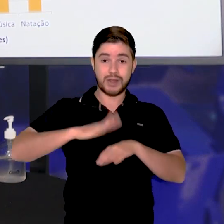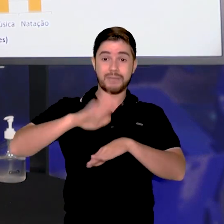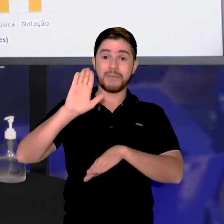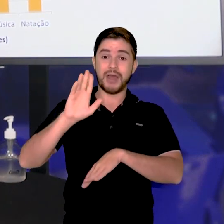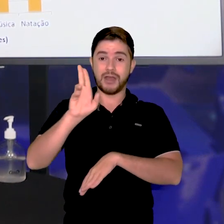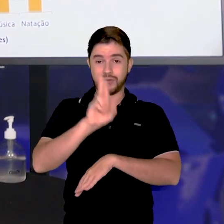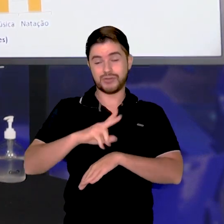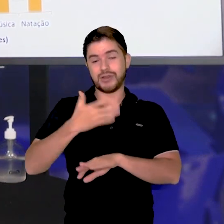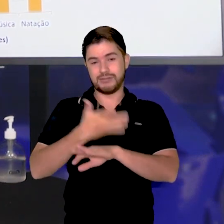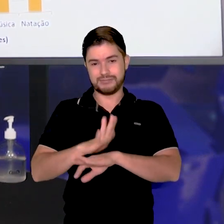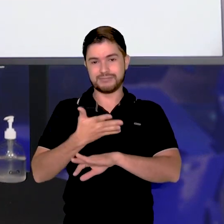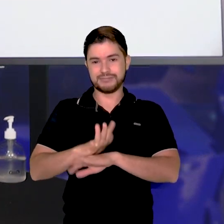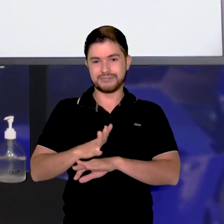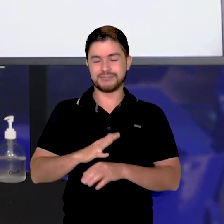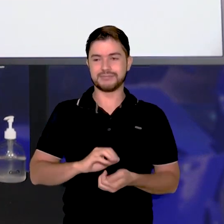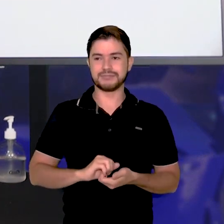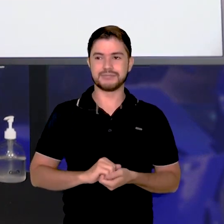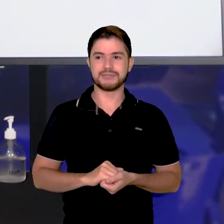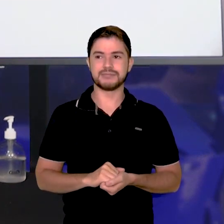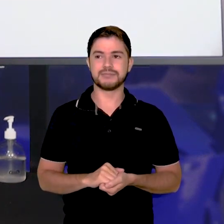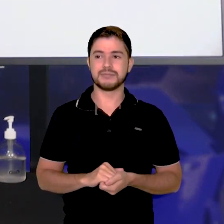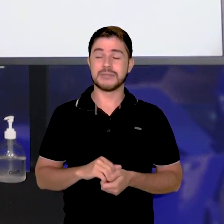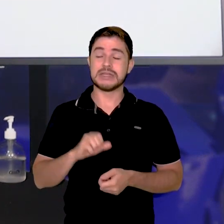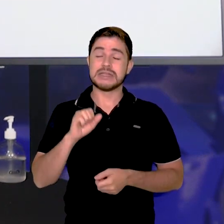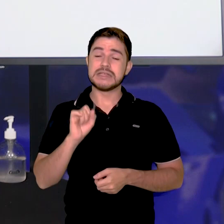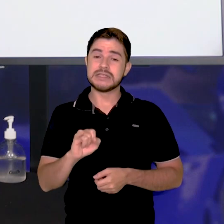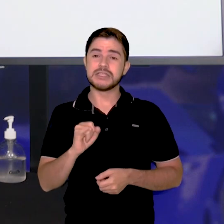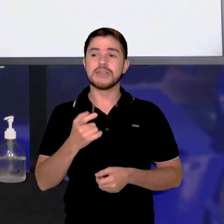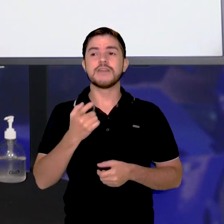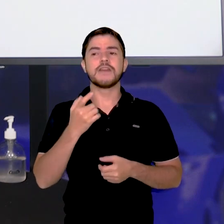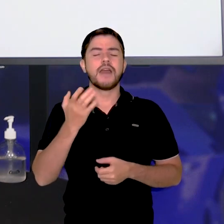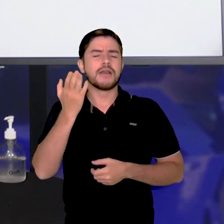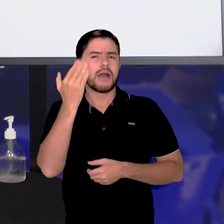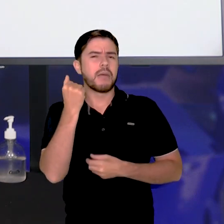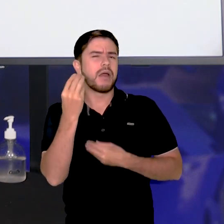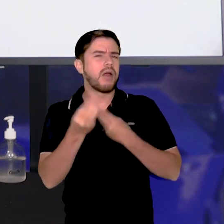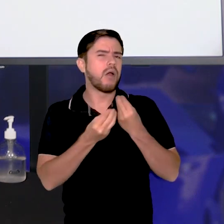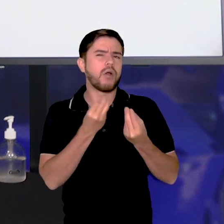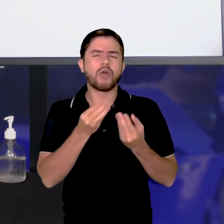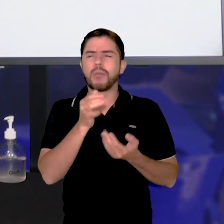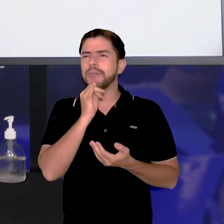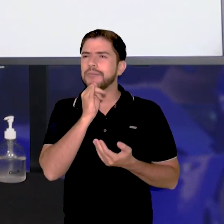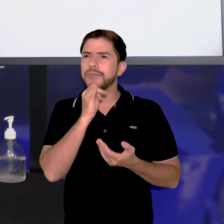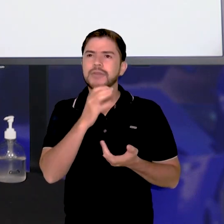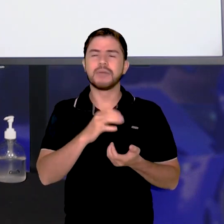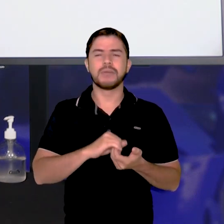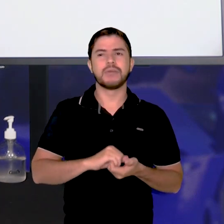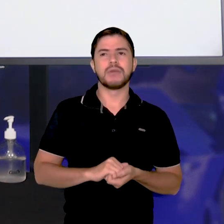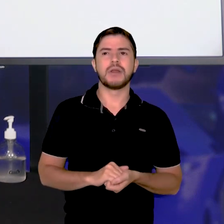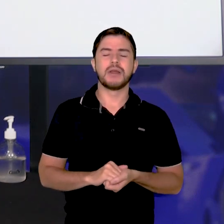mais praticadas. E se eu quiser saber, pessoal, por exemplo,